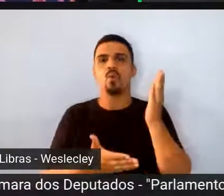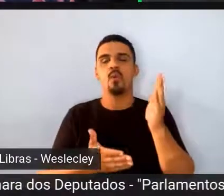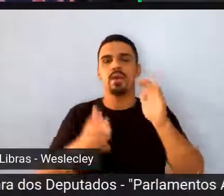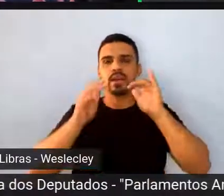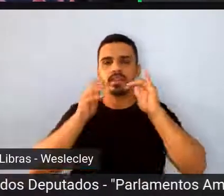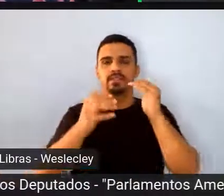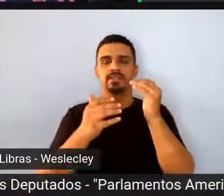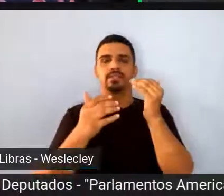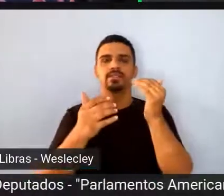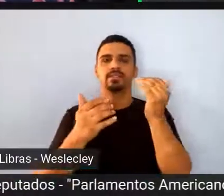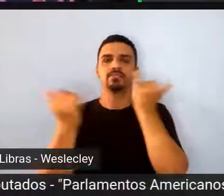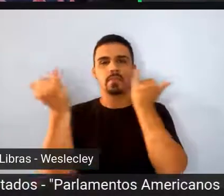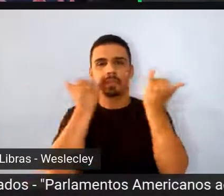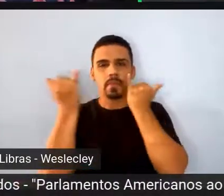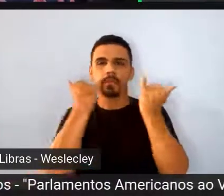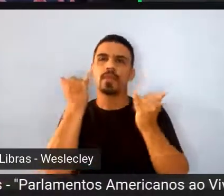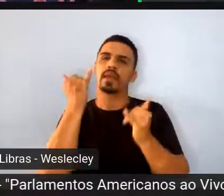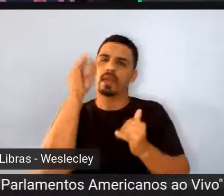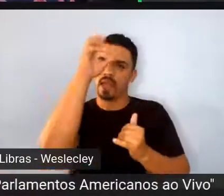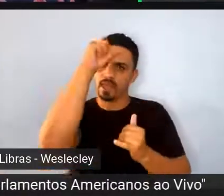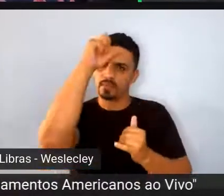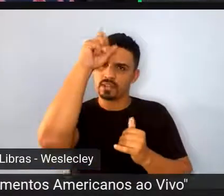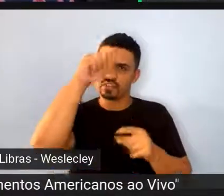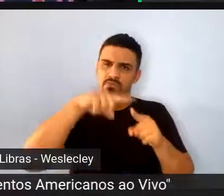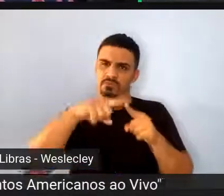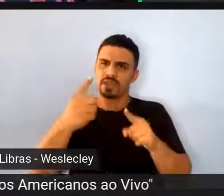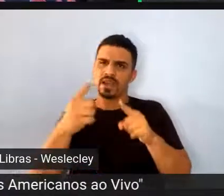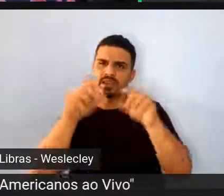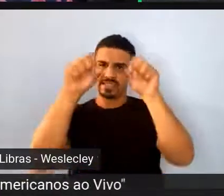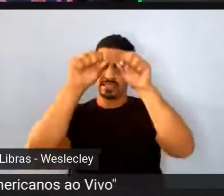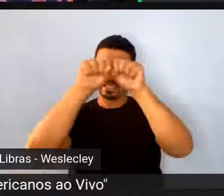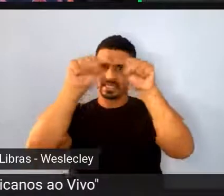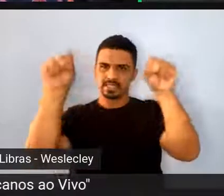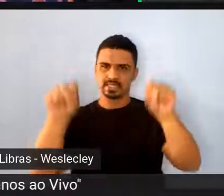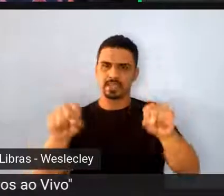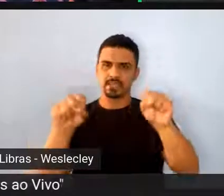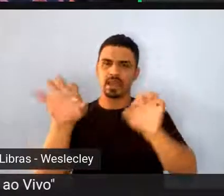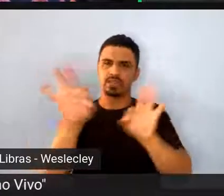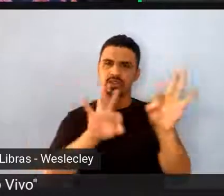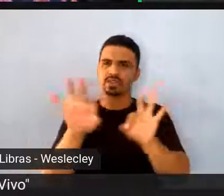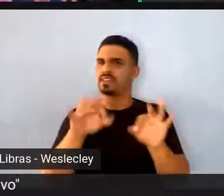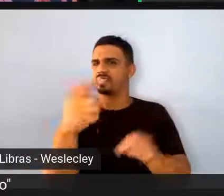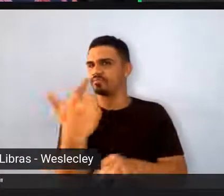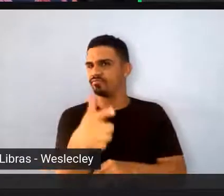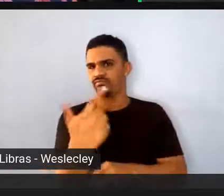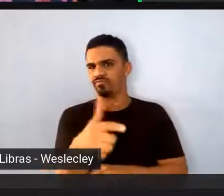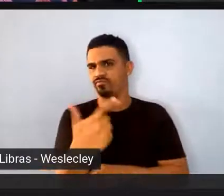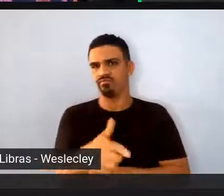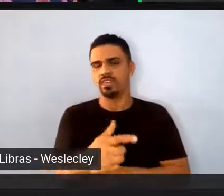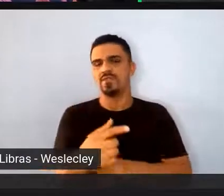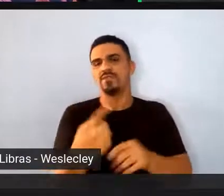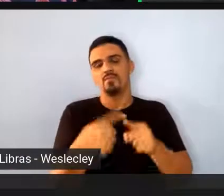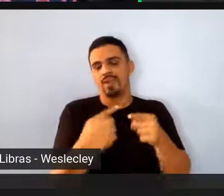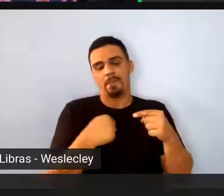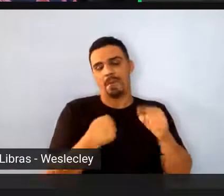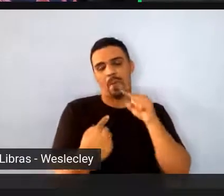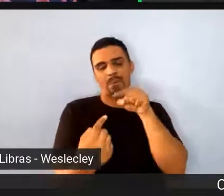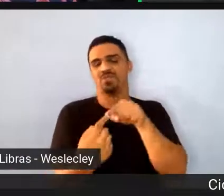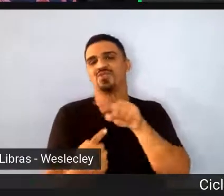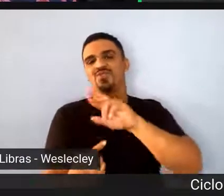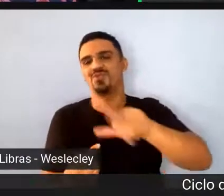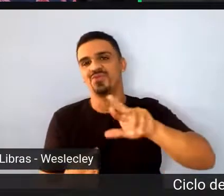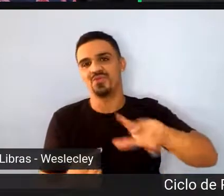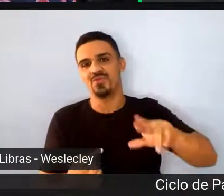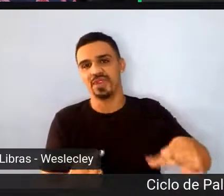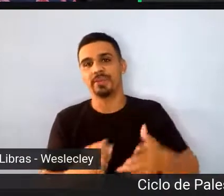elas não foram informações sistemáticas, não, porque esse nem não era bem o objetivo, né? Tem gente que reclama, teve,